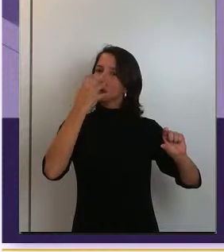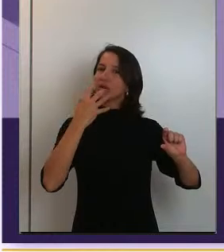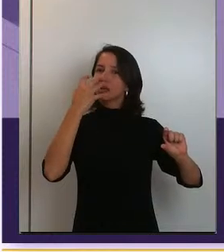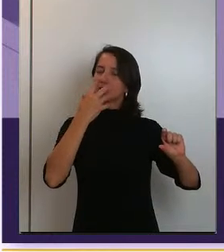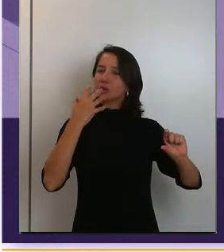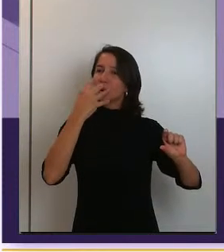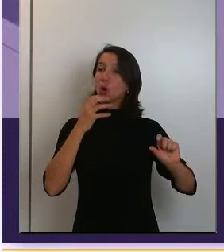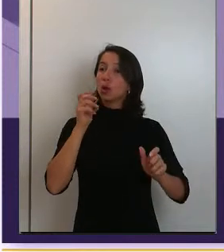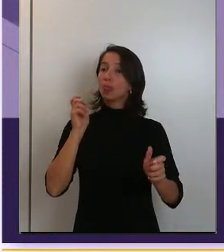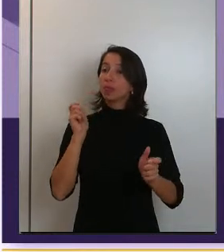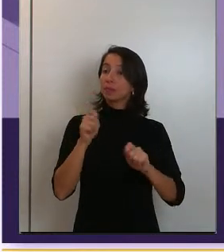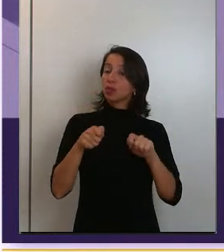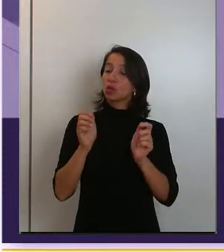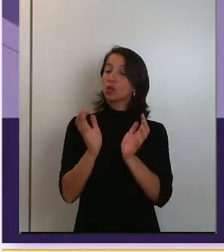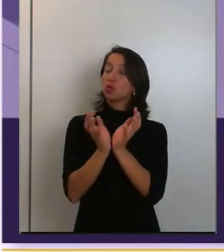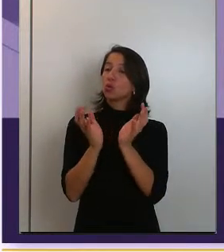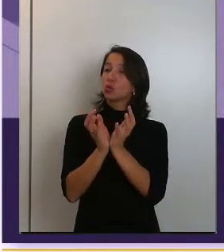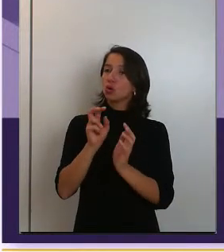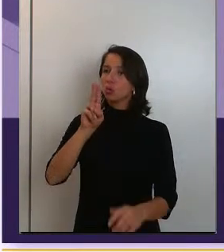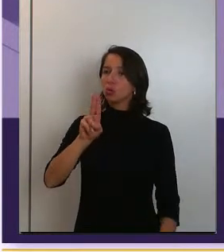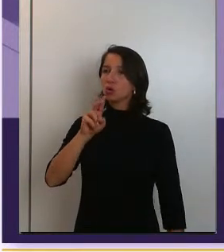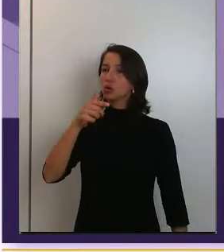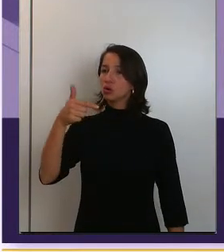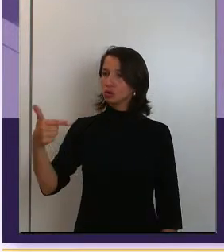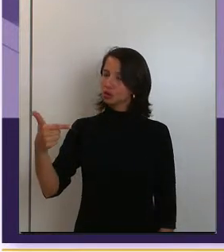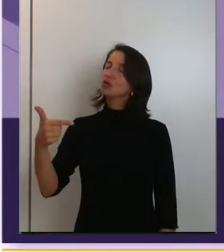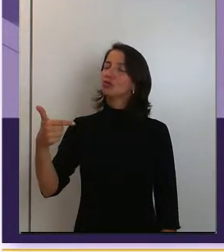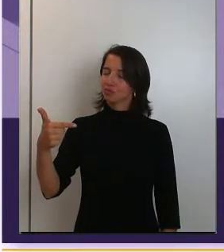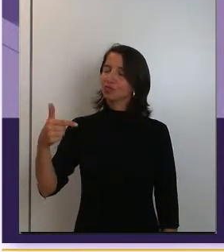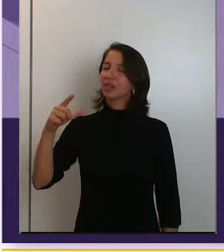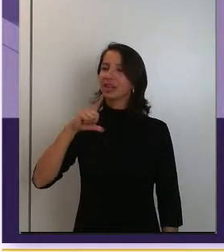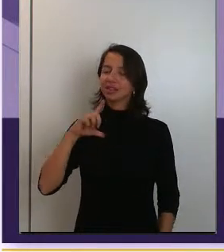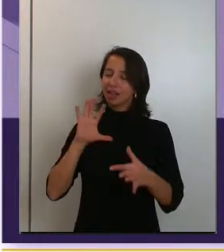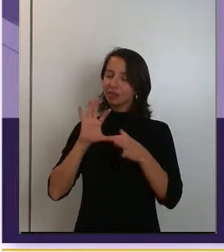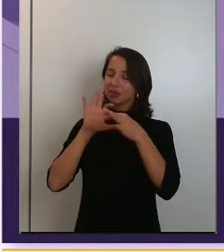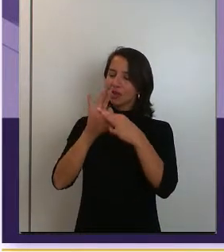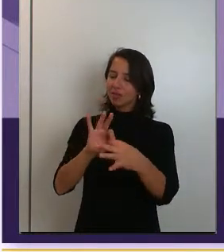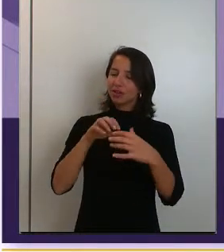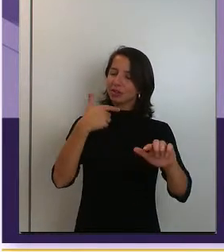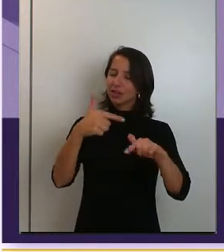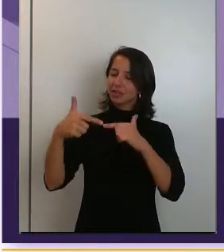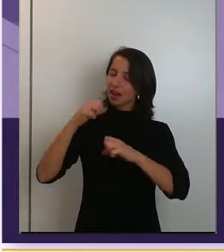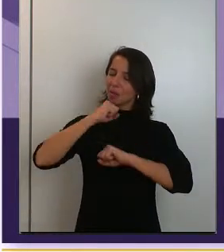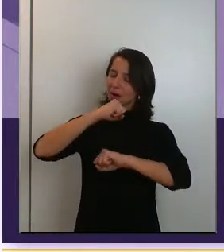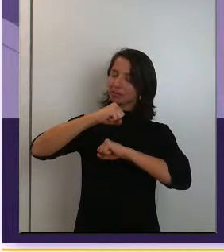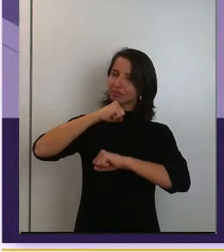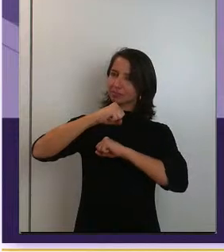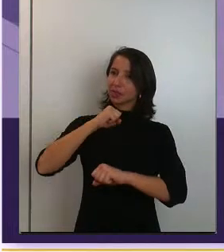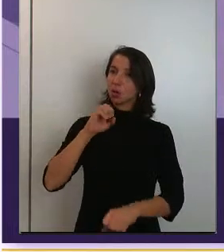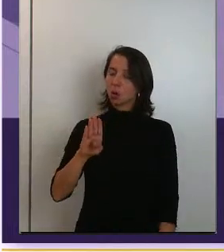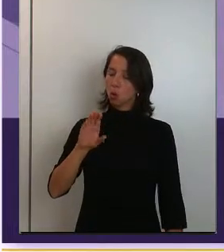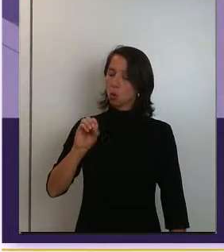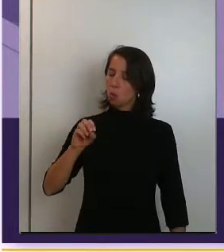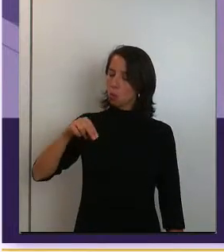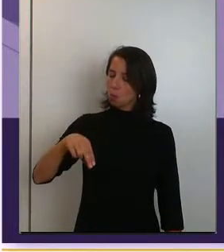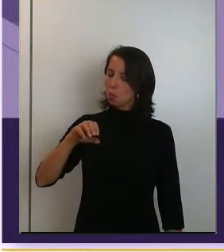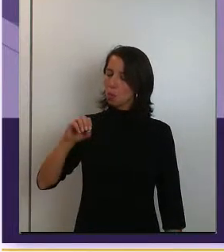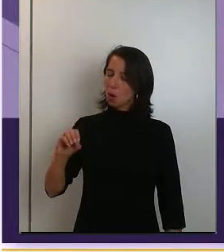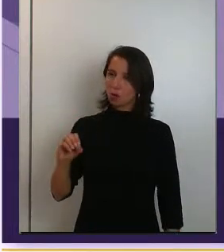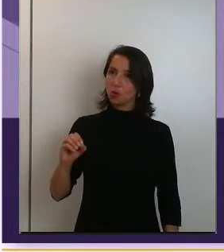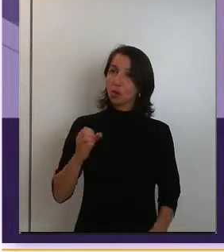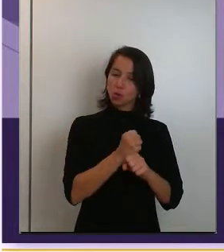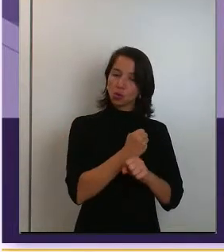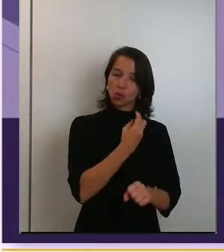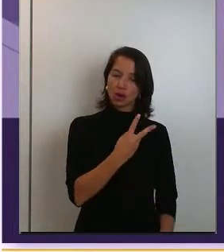Tem tudo a ver com essa minha participação nesse movimento, tem tudo a ver com todo esse trabalho. O Bono, ele em 2016, ele foi o